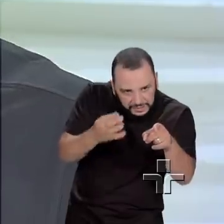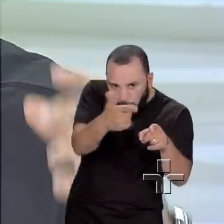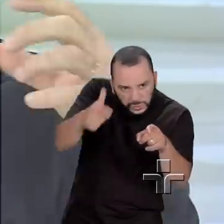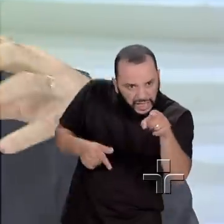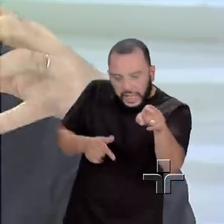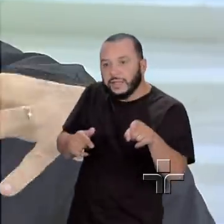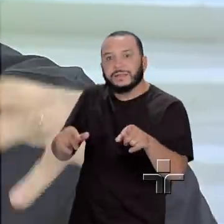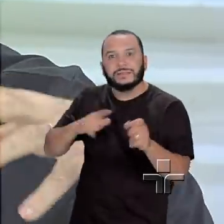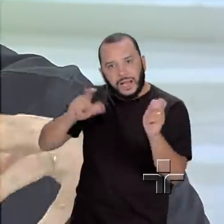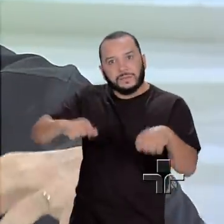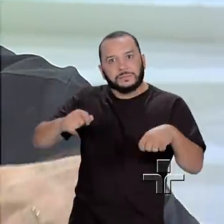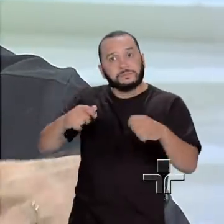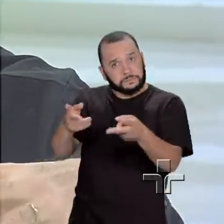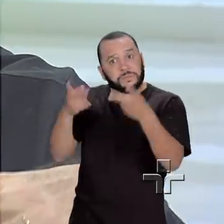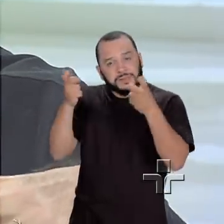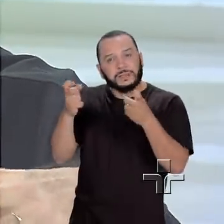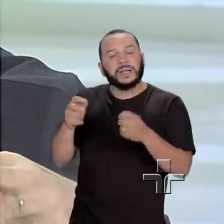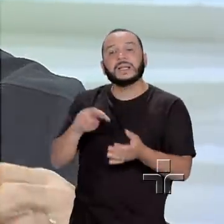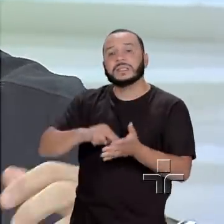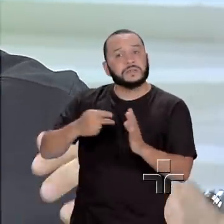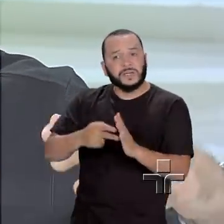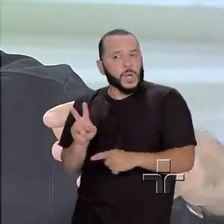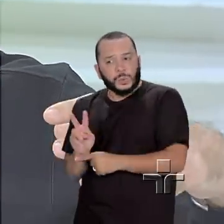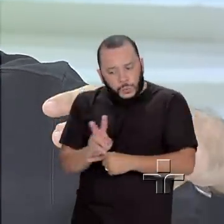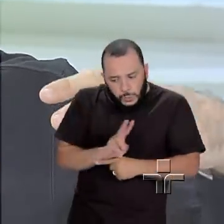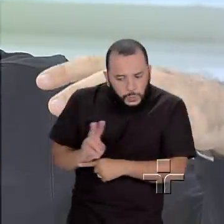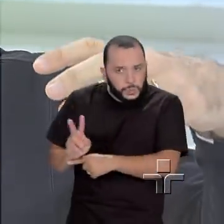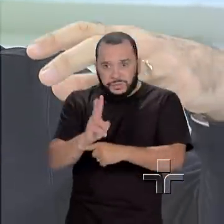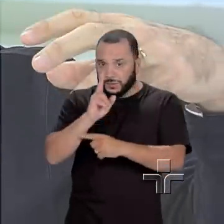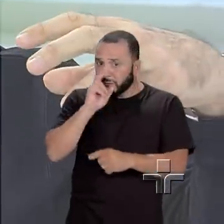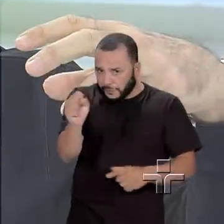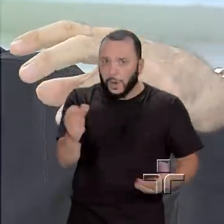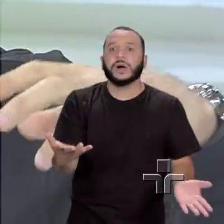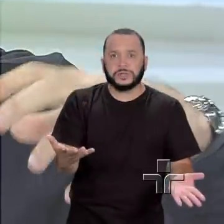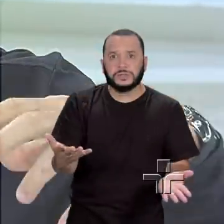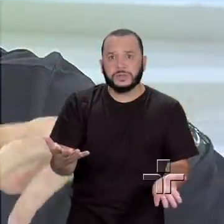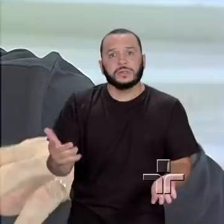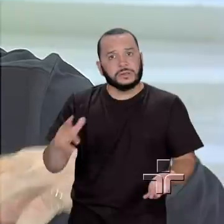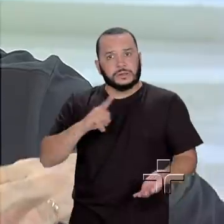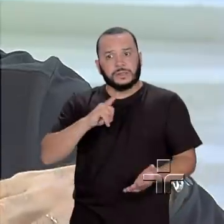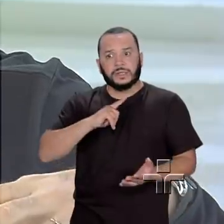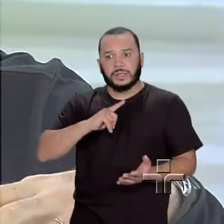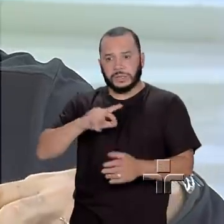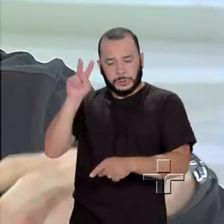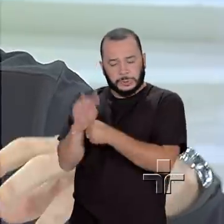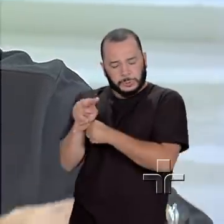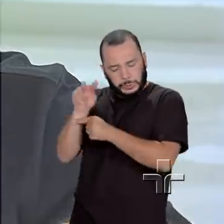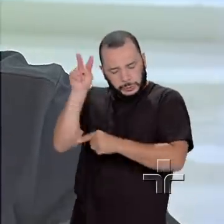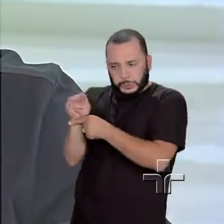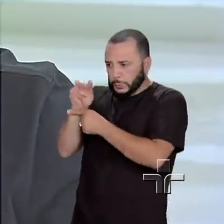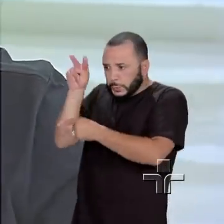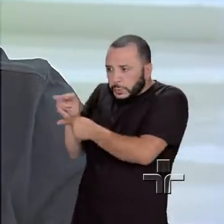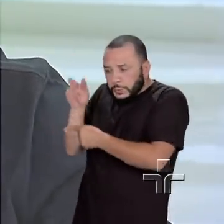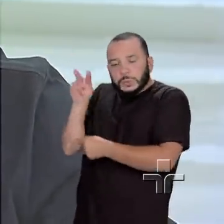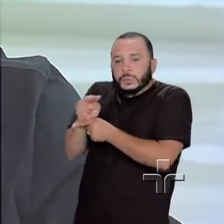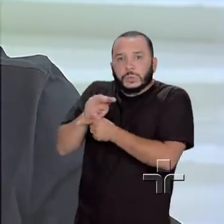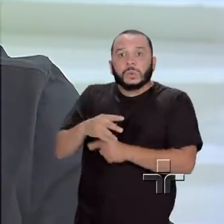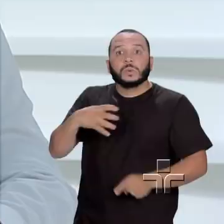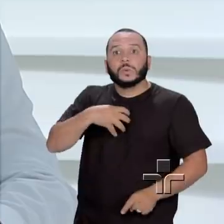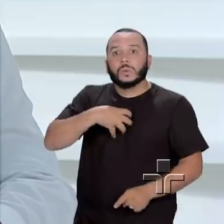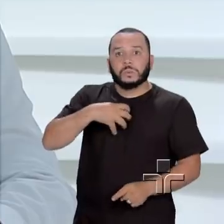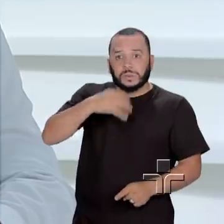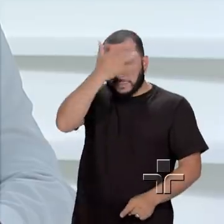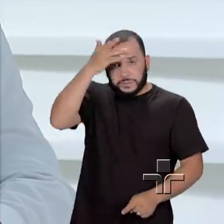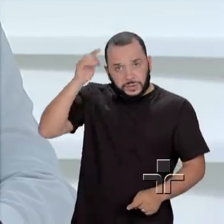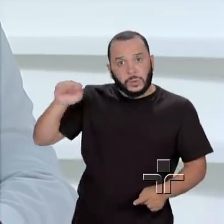Então essa vida supervisionada, esse estado de atenção permanente ao comportamento do cidadão, ele